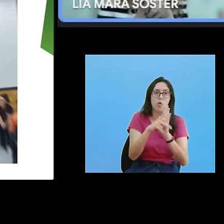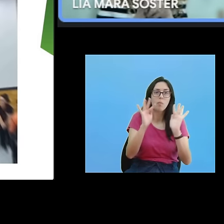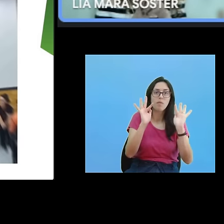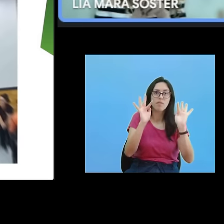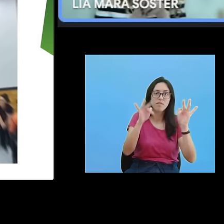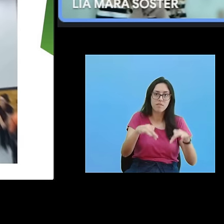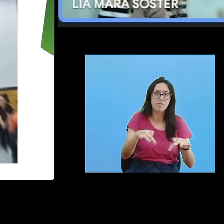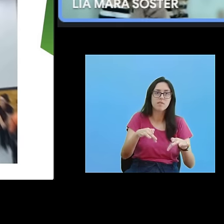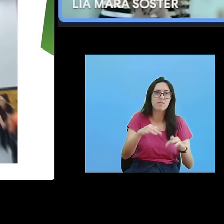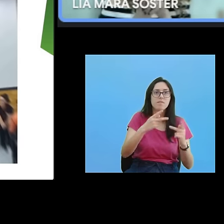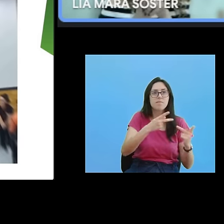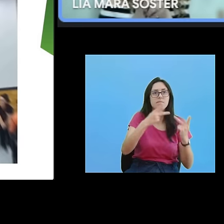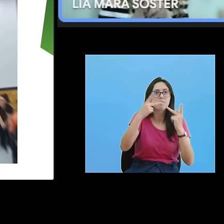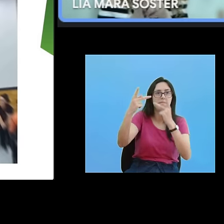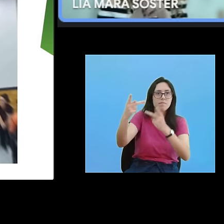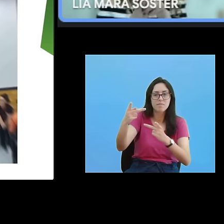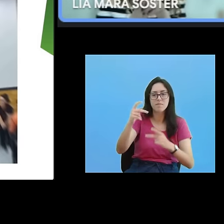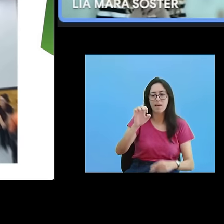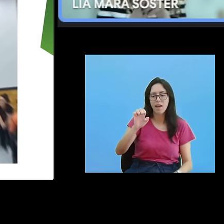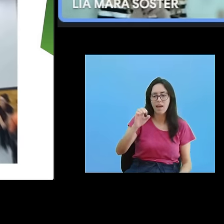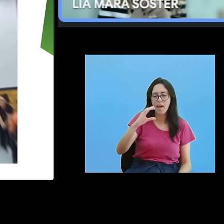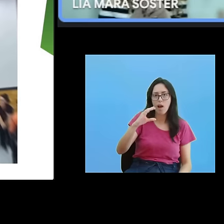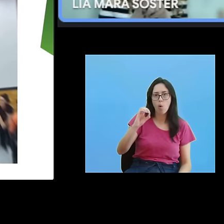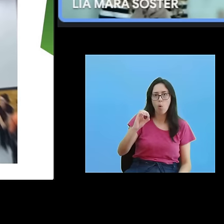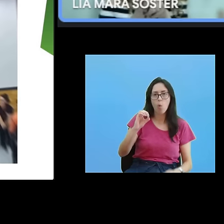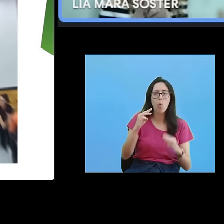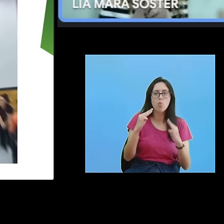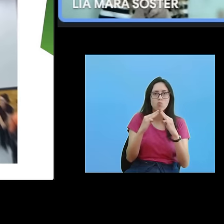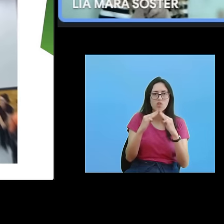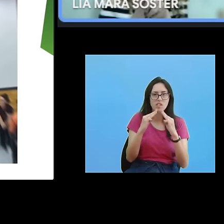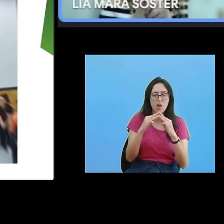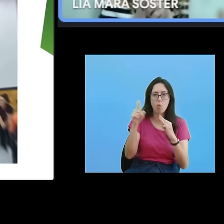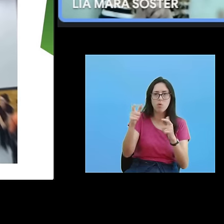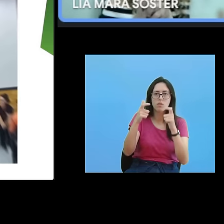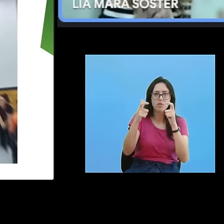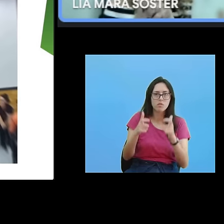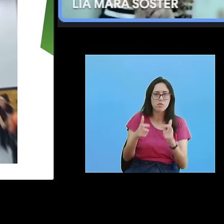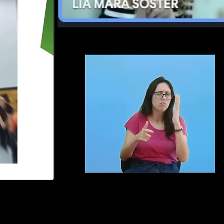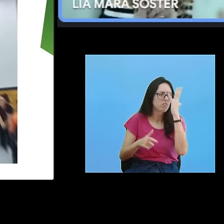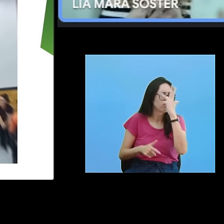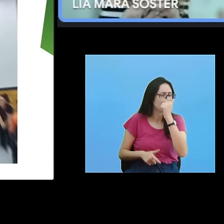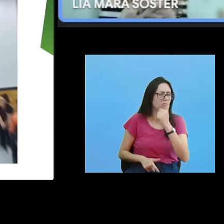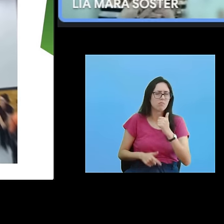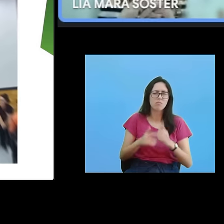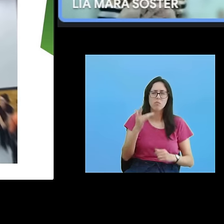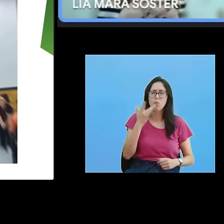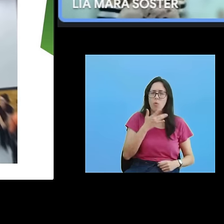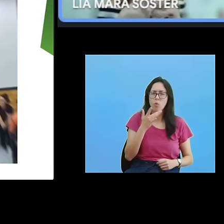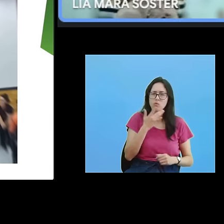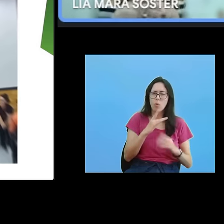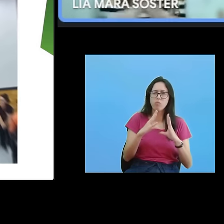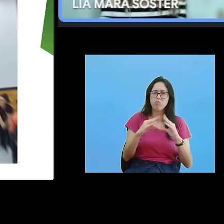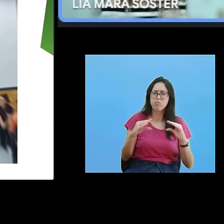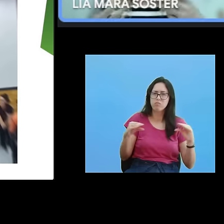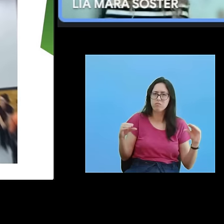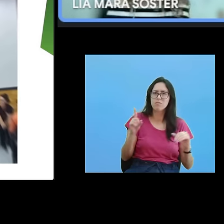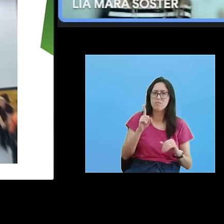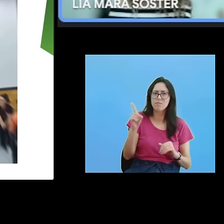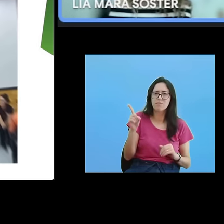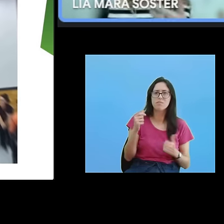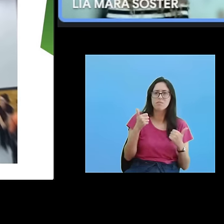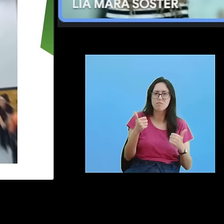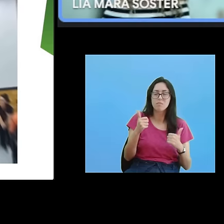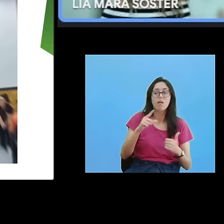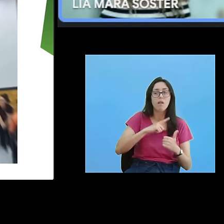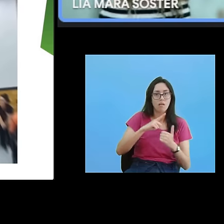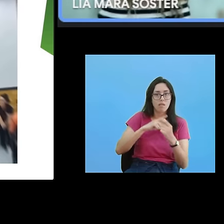uma visita no Ecomuseu. O Ecomuseu é um espaço muito bonito, muito aconchegante e que também tinha uma